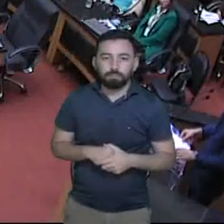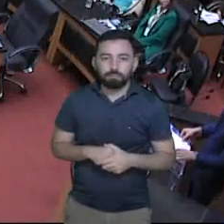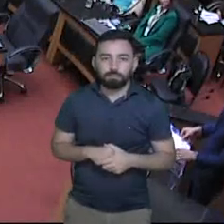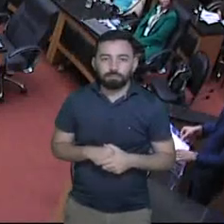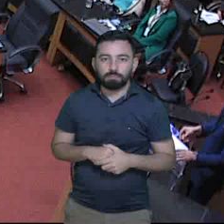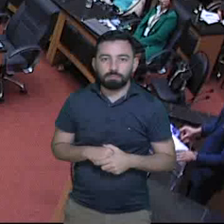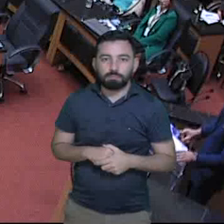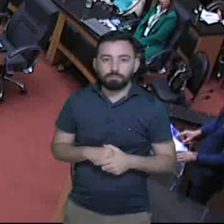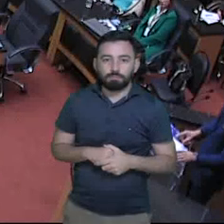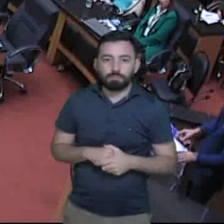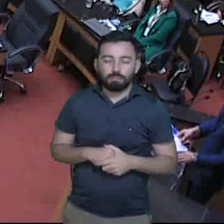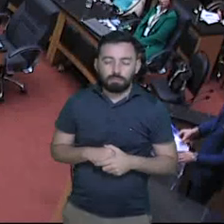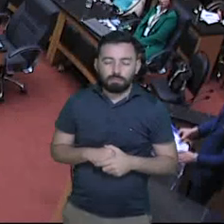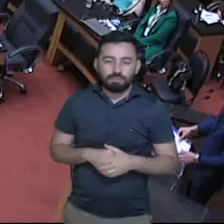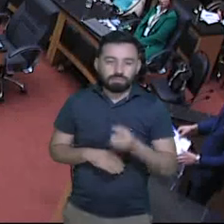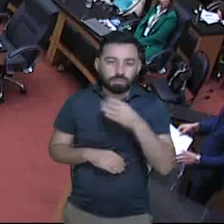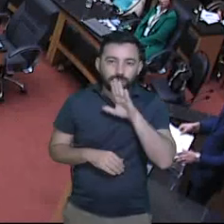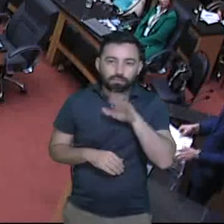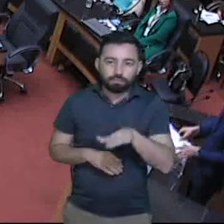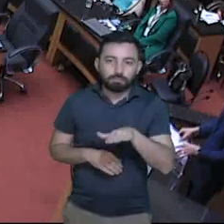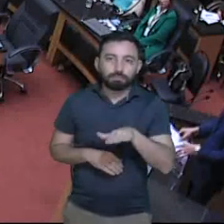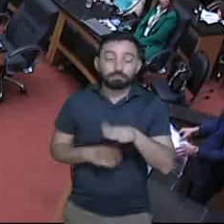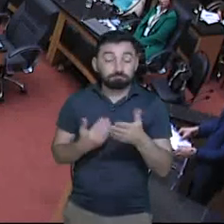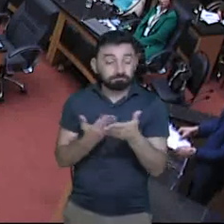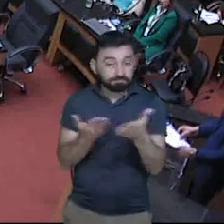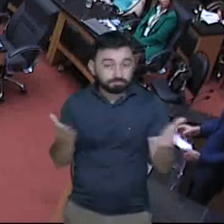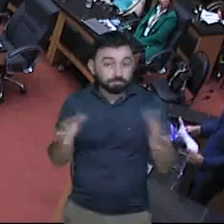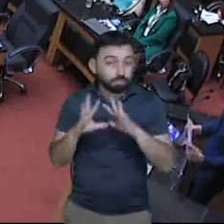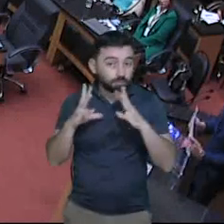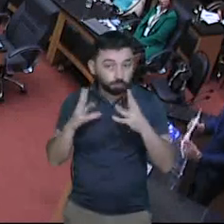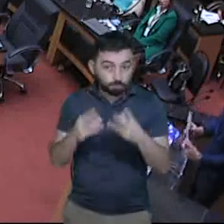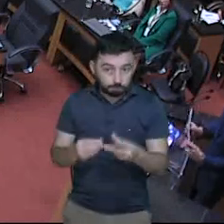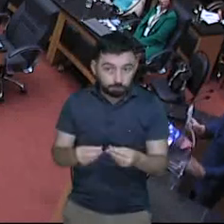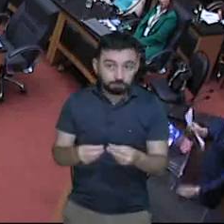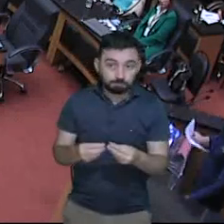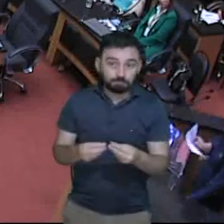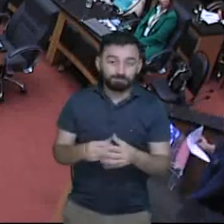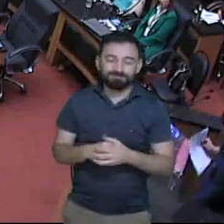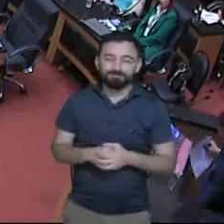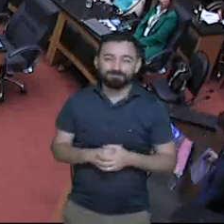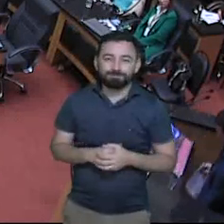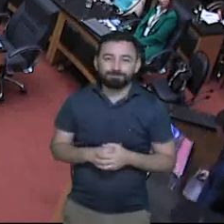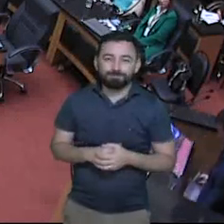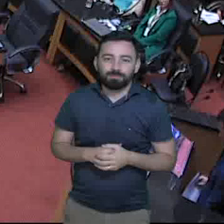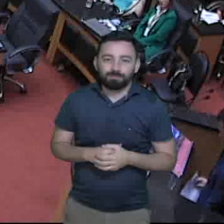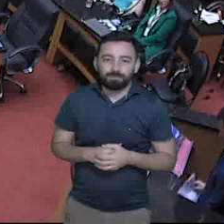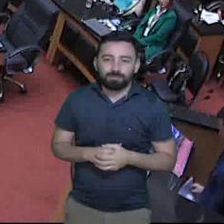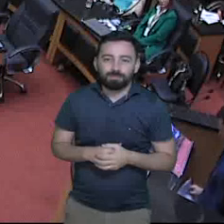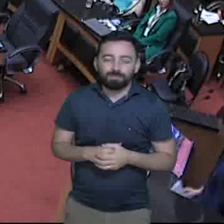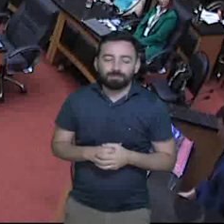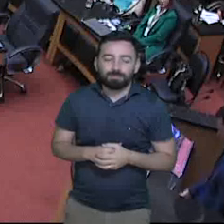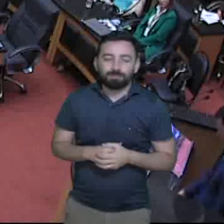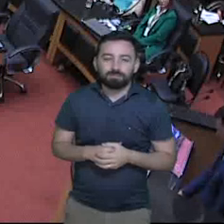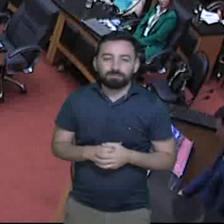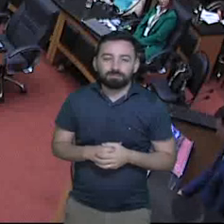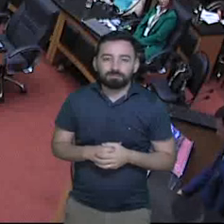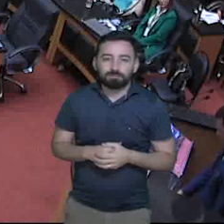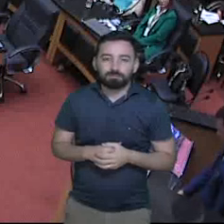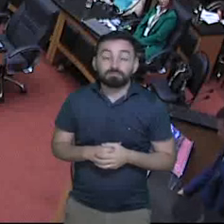carminate Boa tarde a todos e todas boa tarde